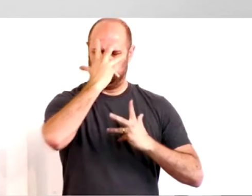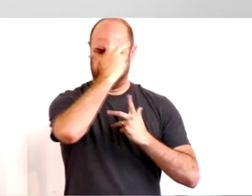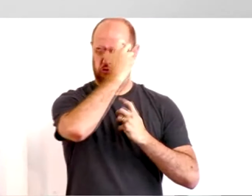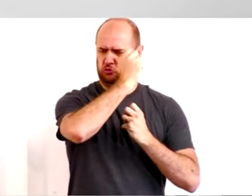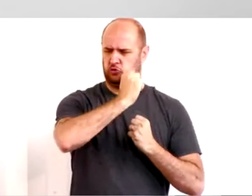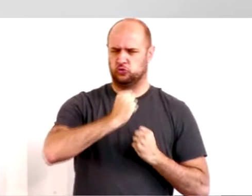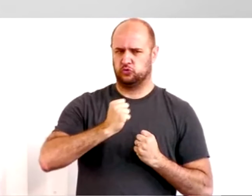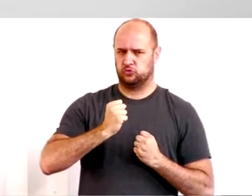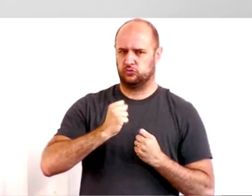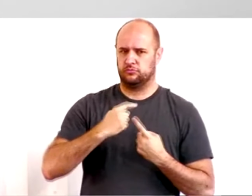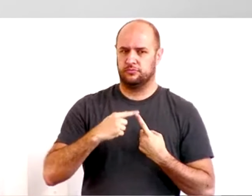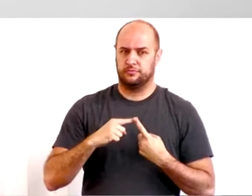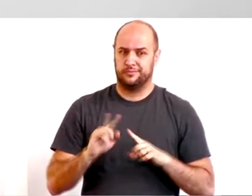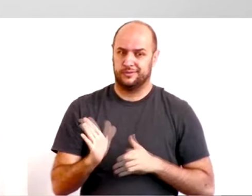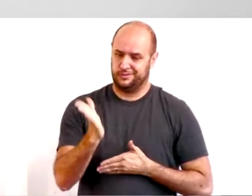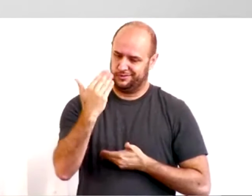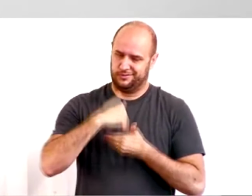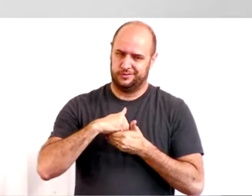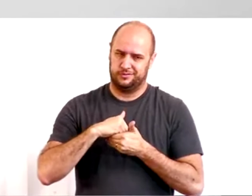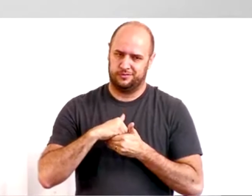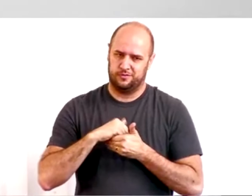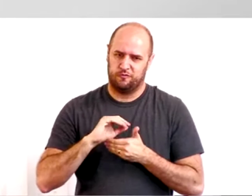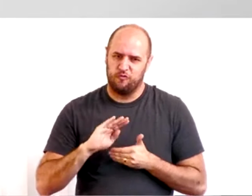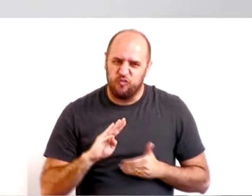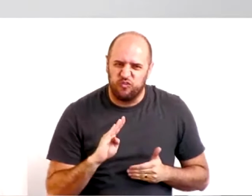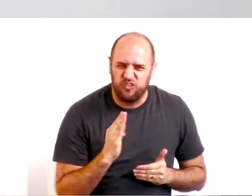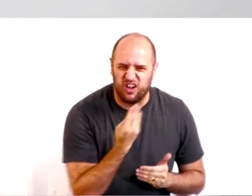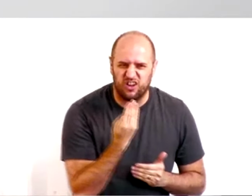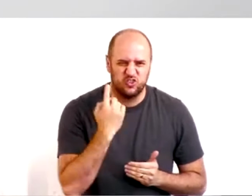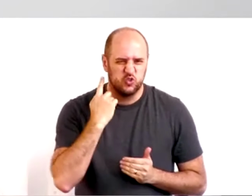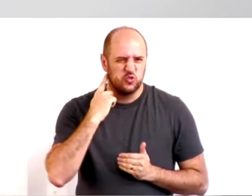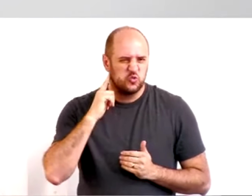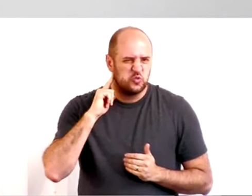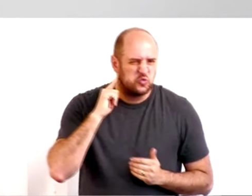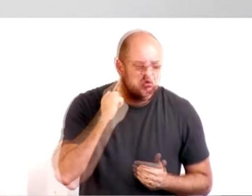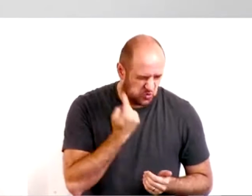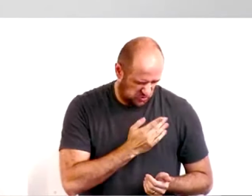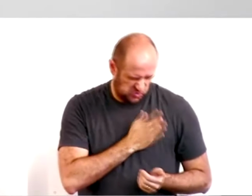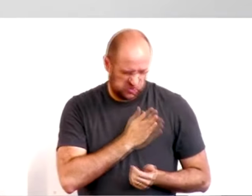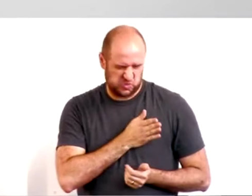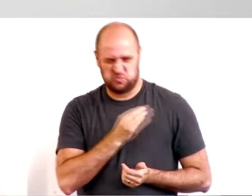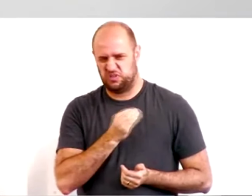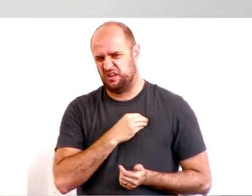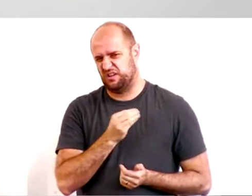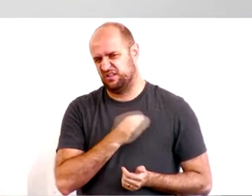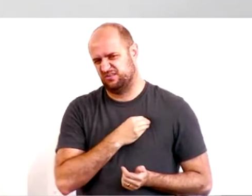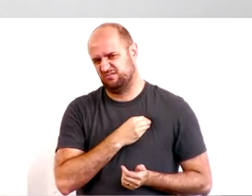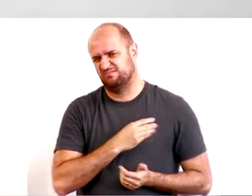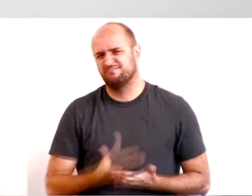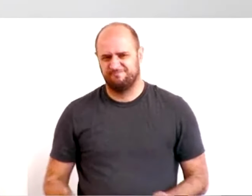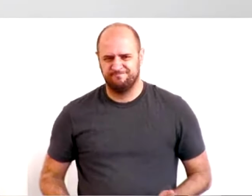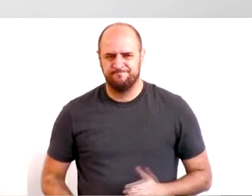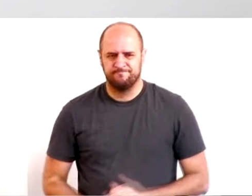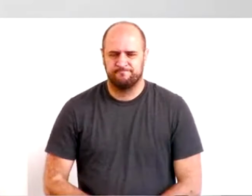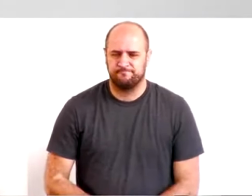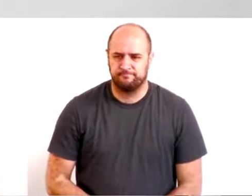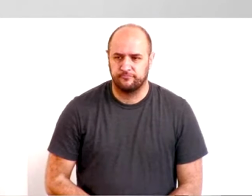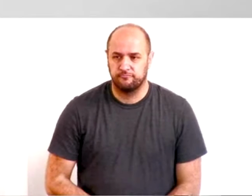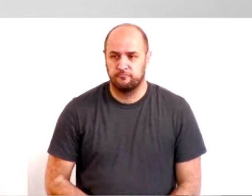de hipocrisia e transgressões no coração. Um filósofo